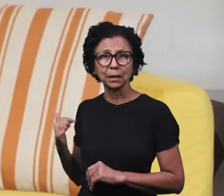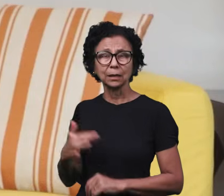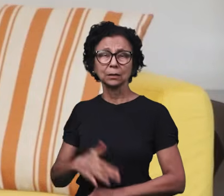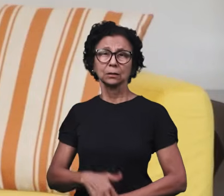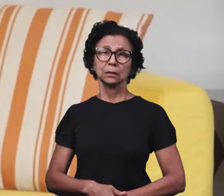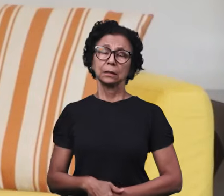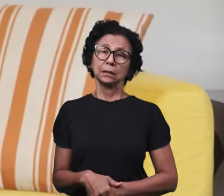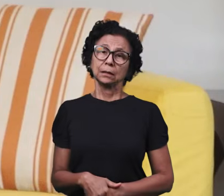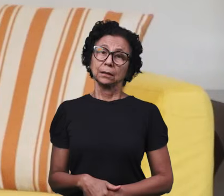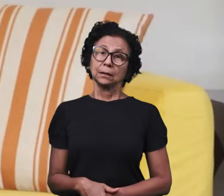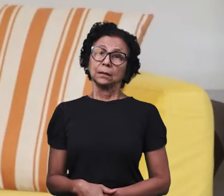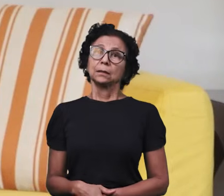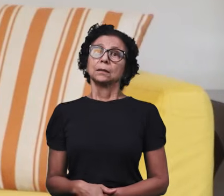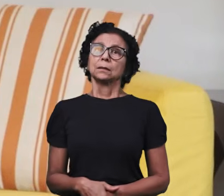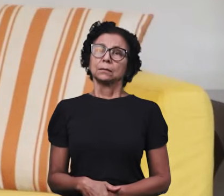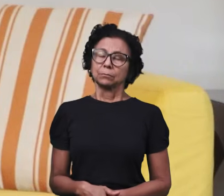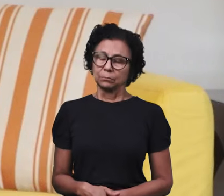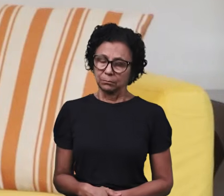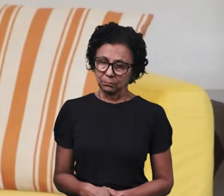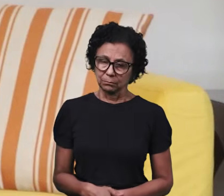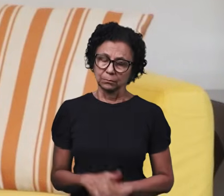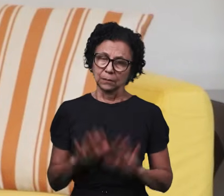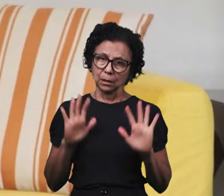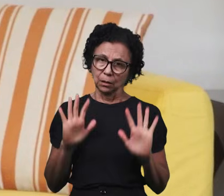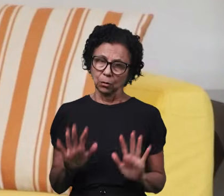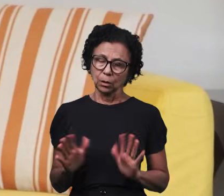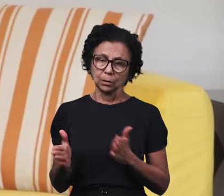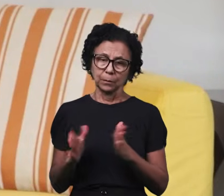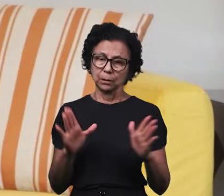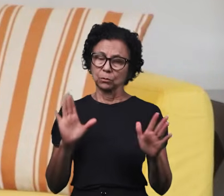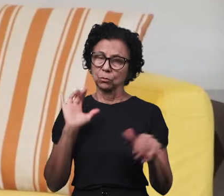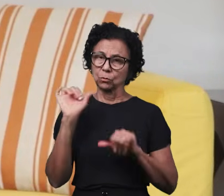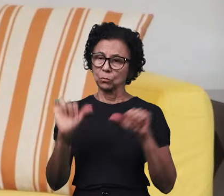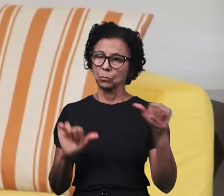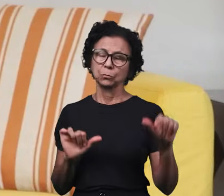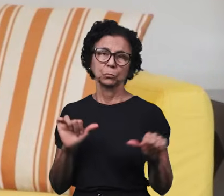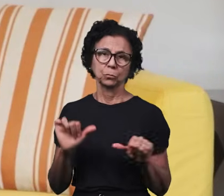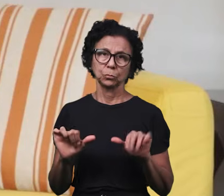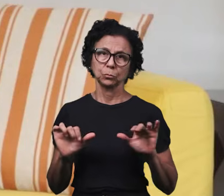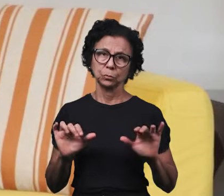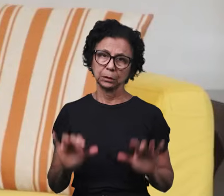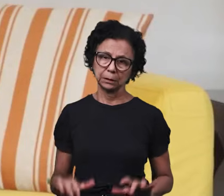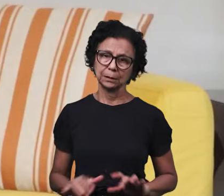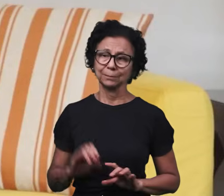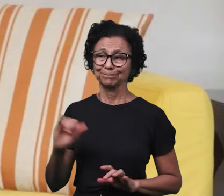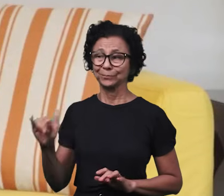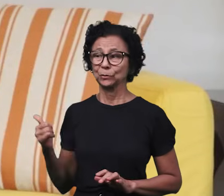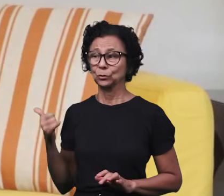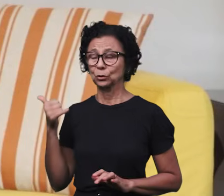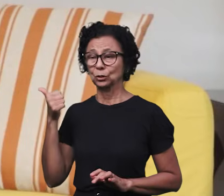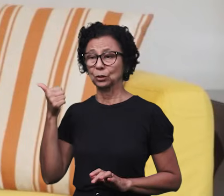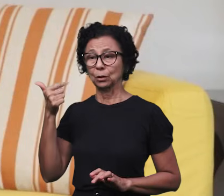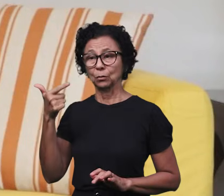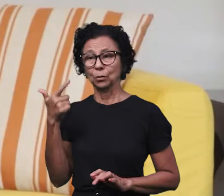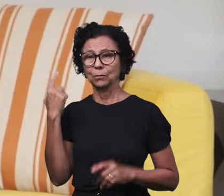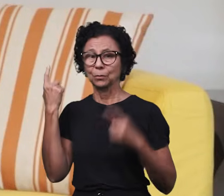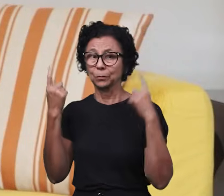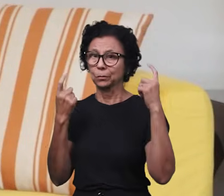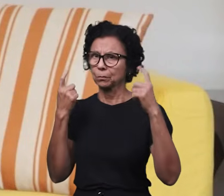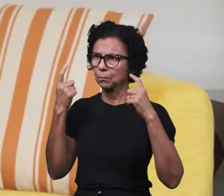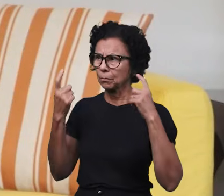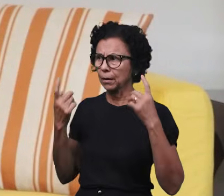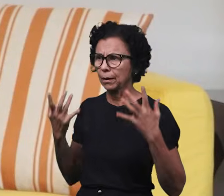como a clareza que permitia a preparação para a transição. Então, Jacó, embora preocupado, receoso, ele obedeceu sua